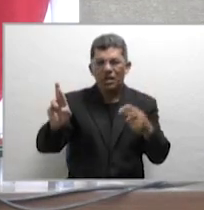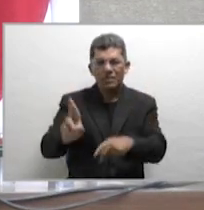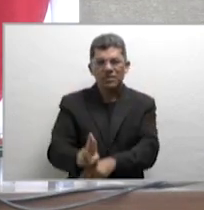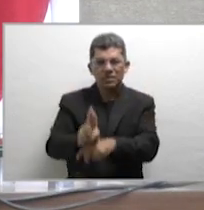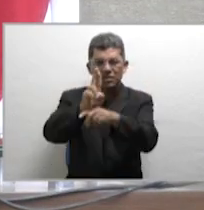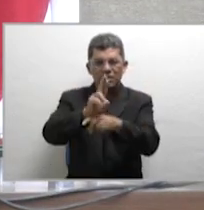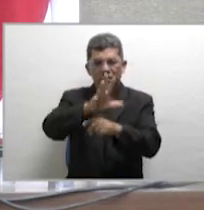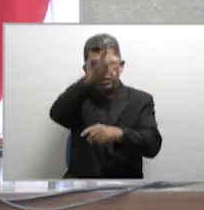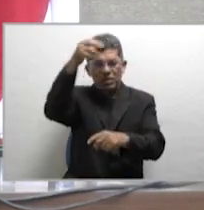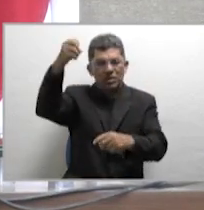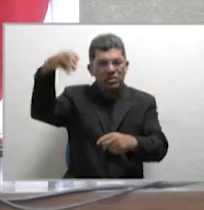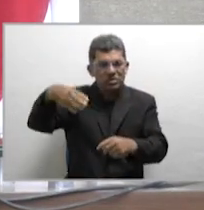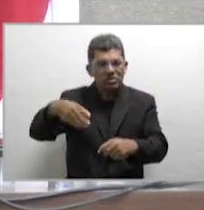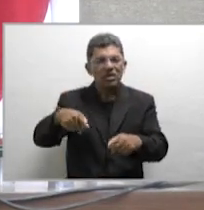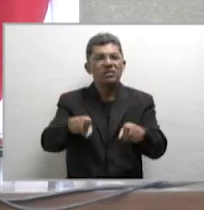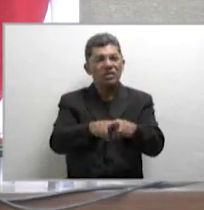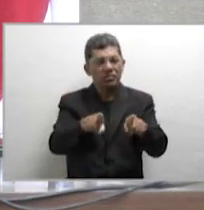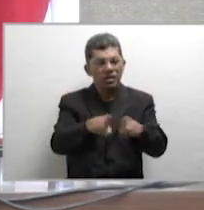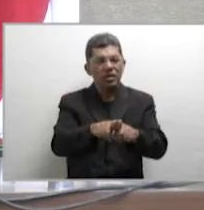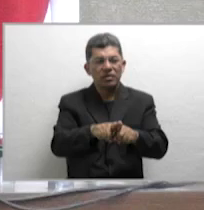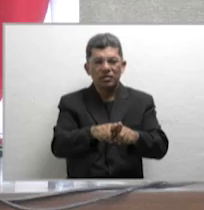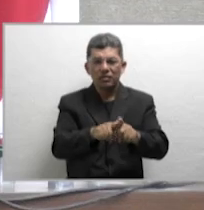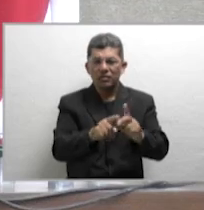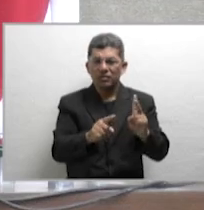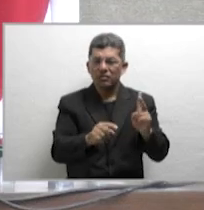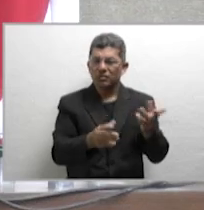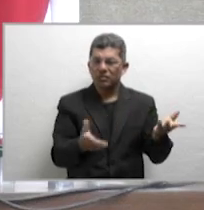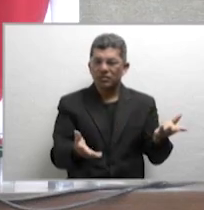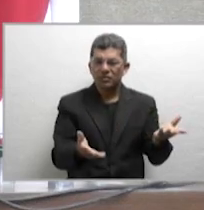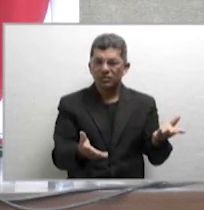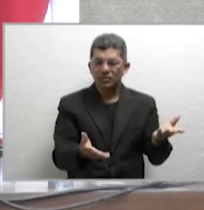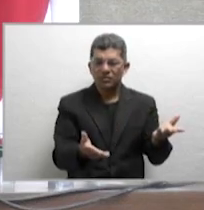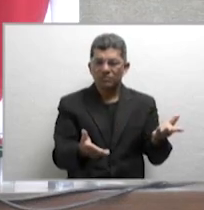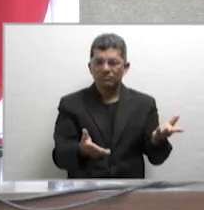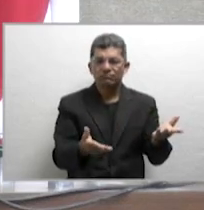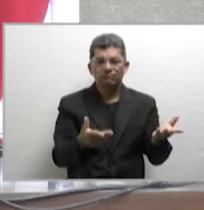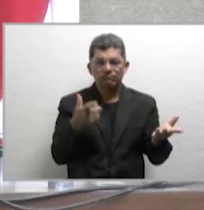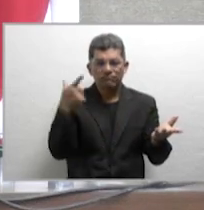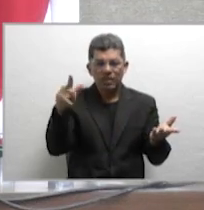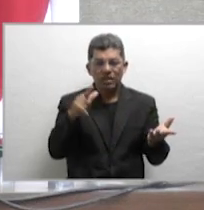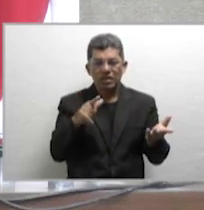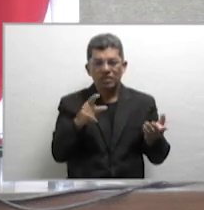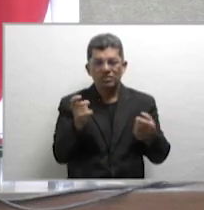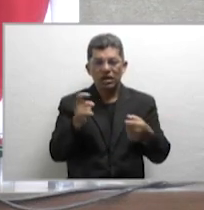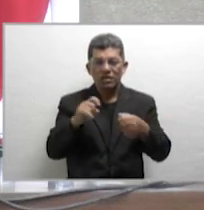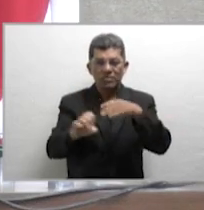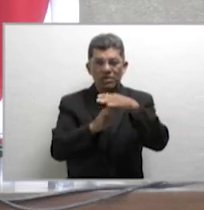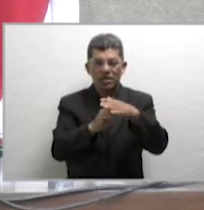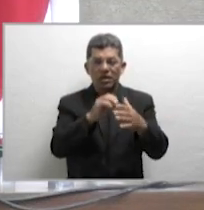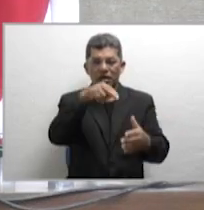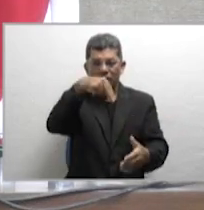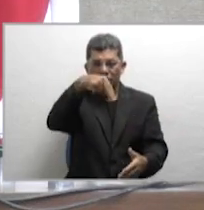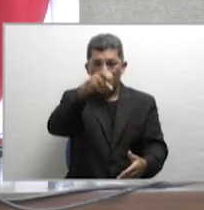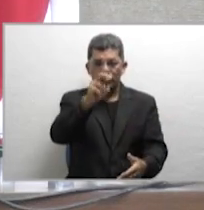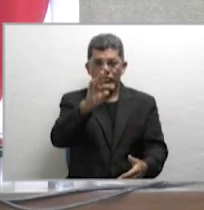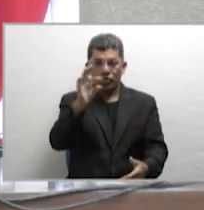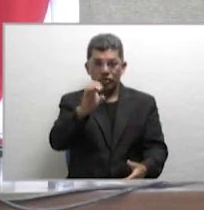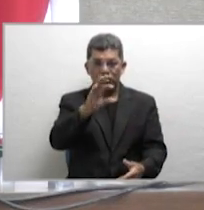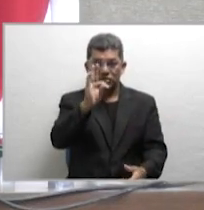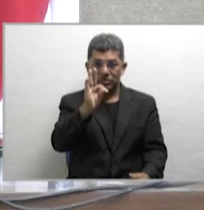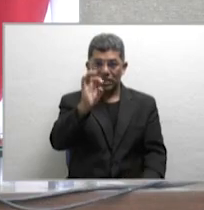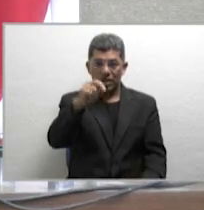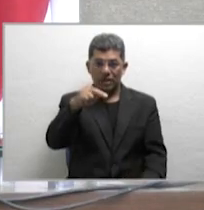da Amazonas Energia e sua afiliada, a Nortec. Isso é um absurdo.